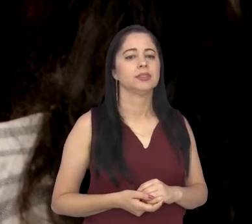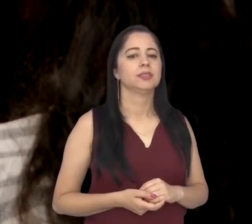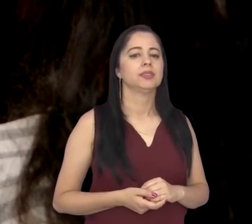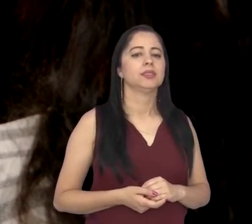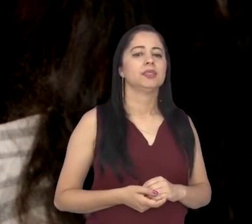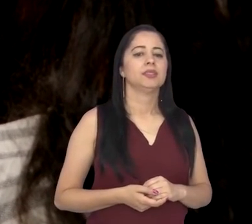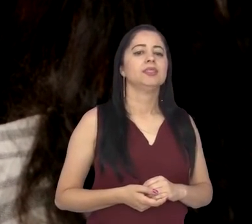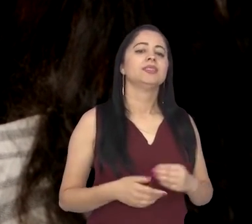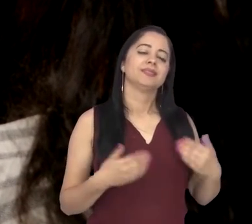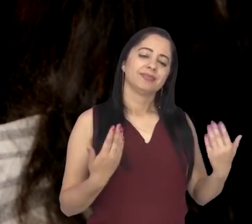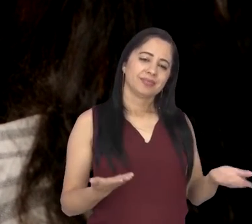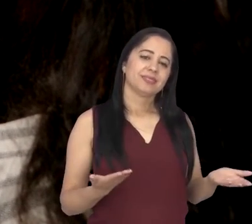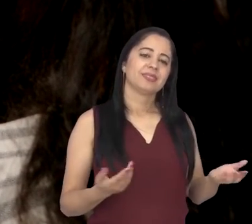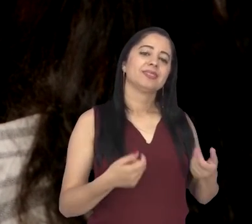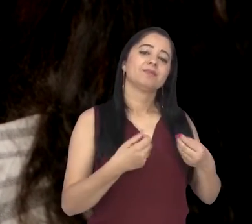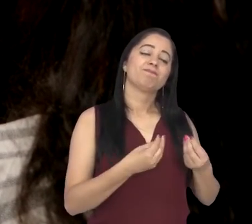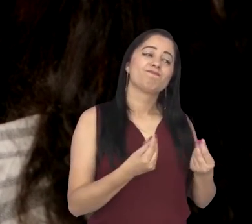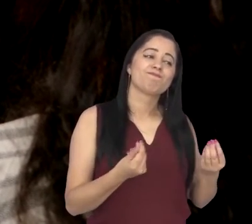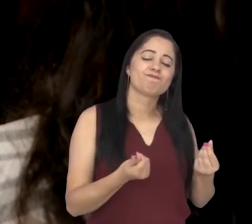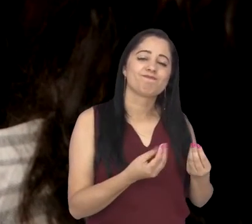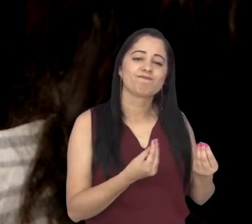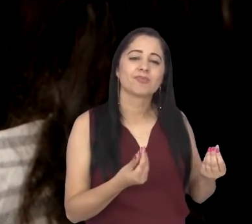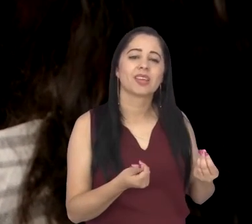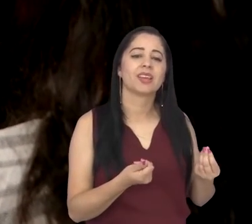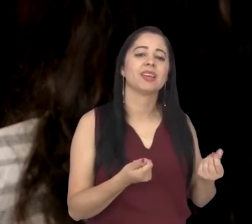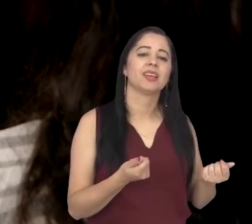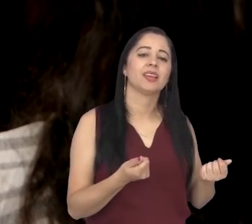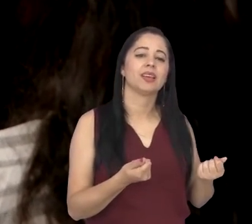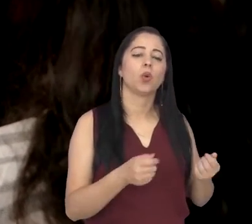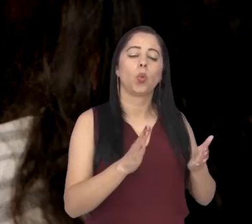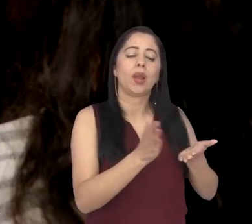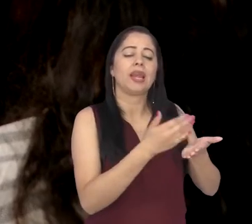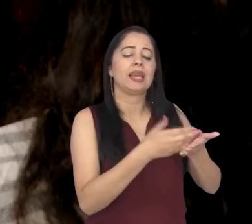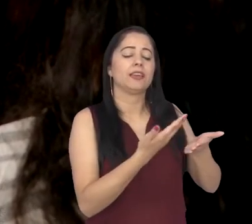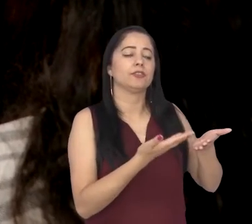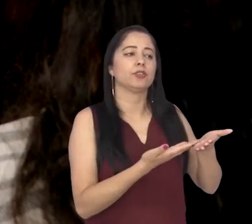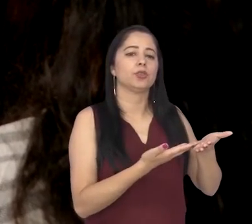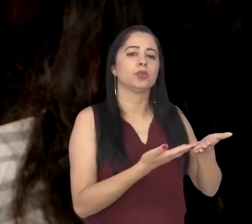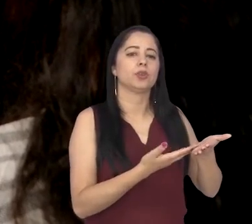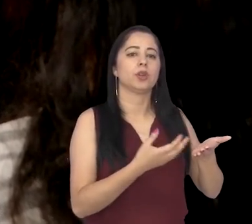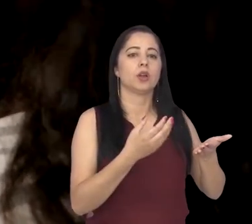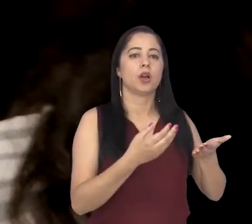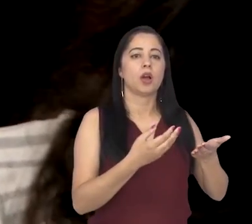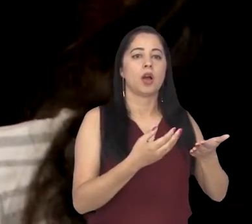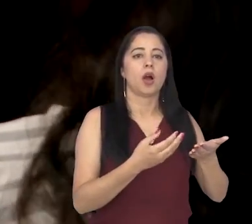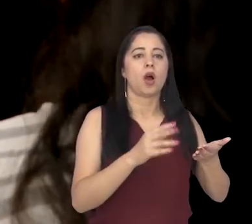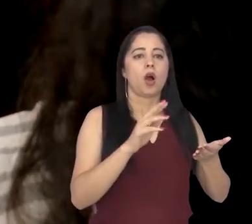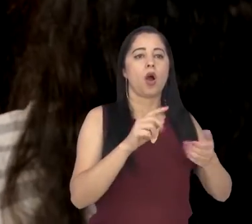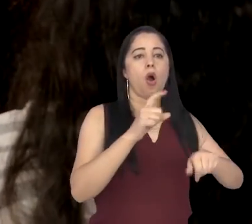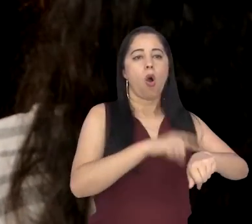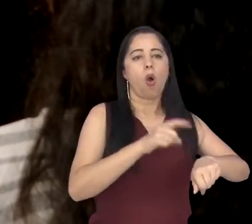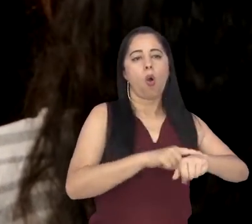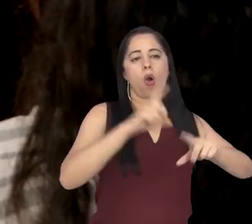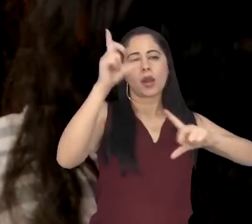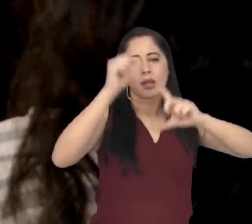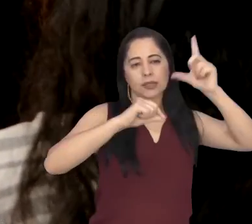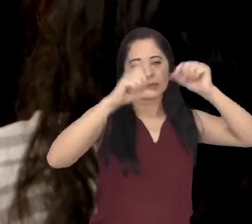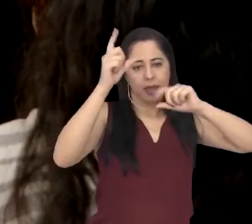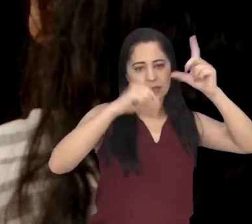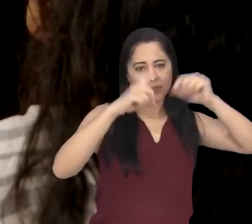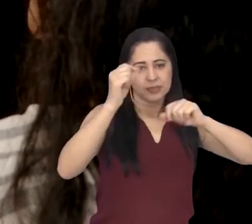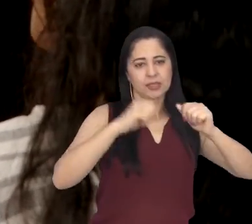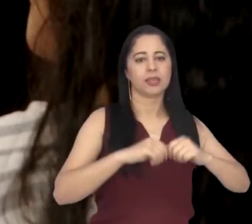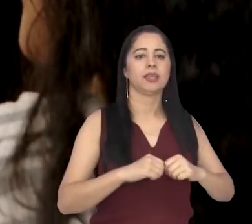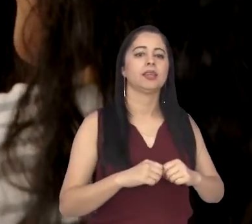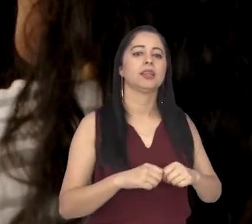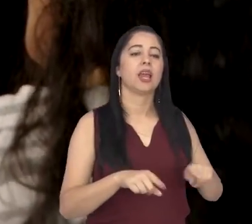Tem que ser dela, né? Pode ser até um conto, se você quiser. Pode. Mas um livro, Hora da Estrela, de Clarice Lispector. Show. E delas